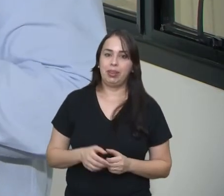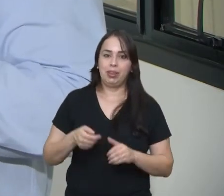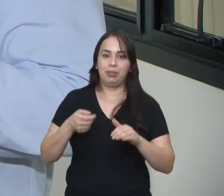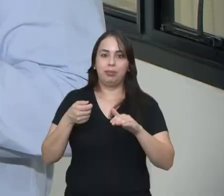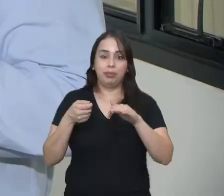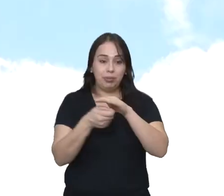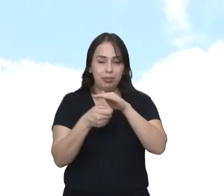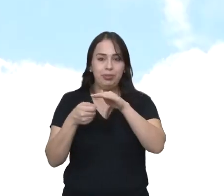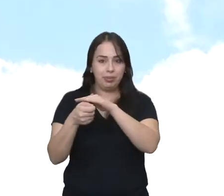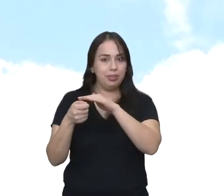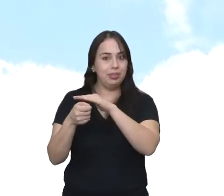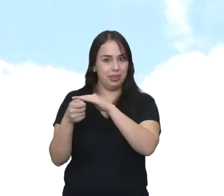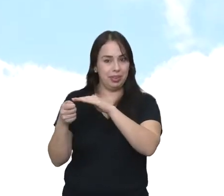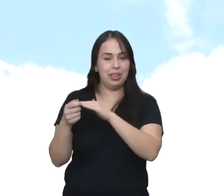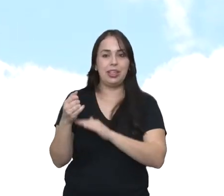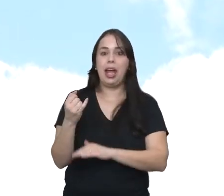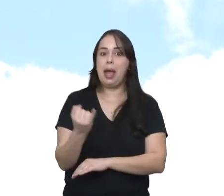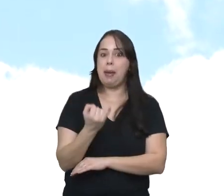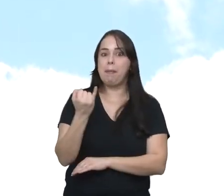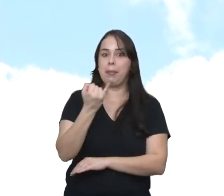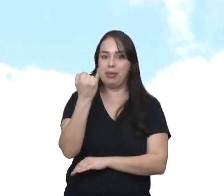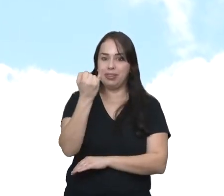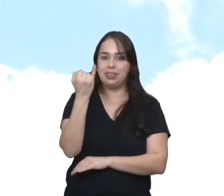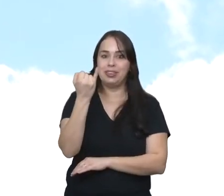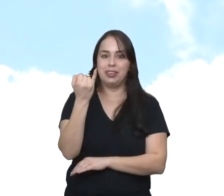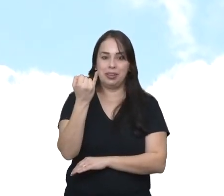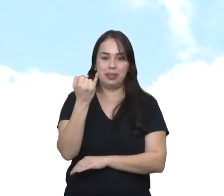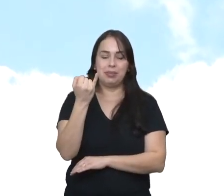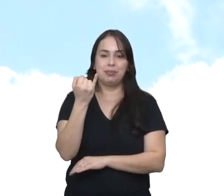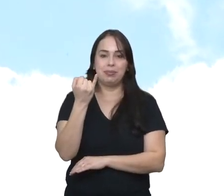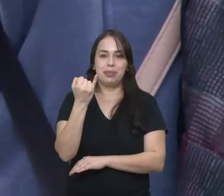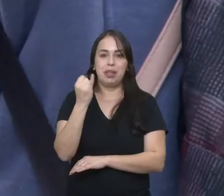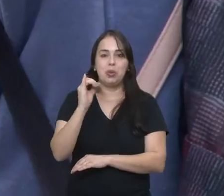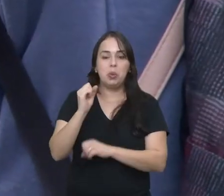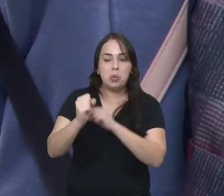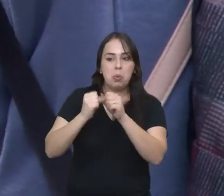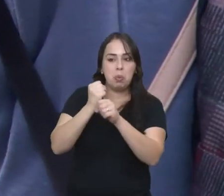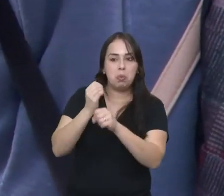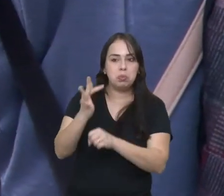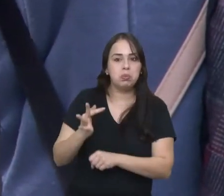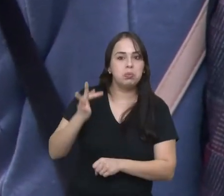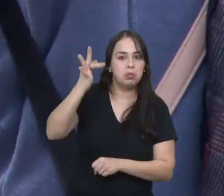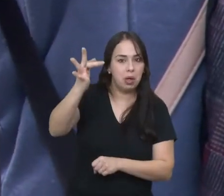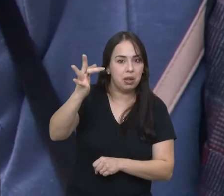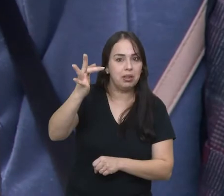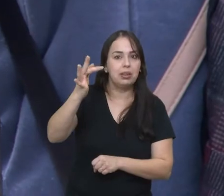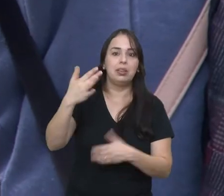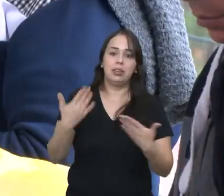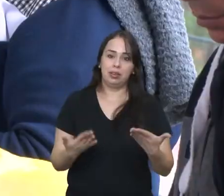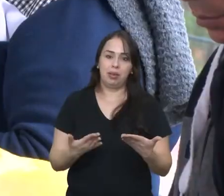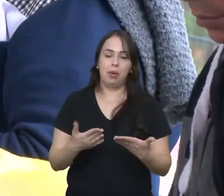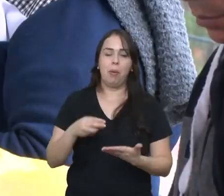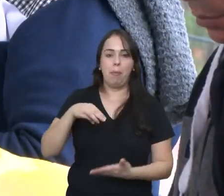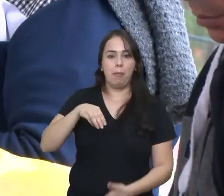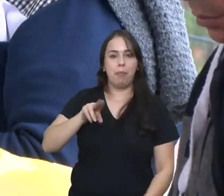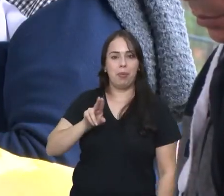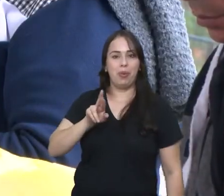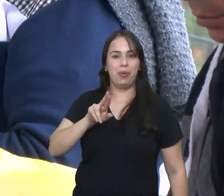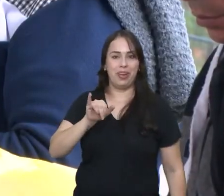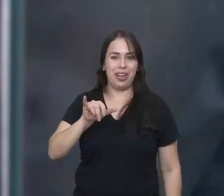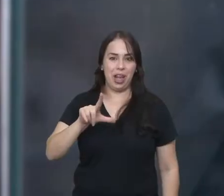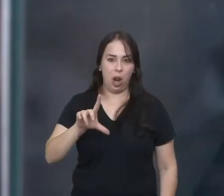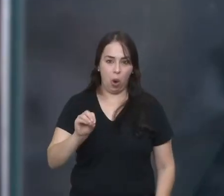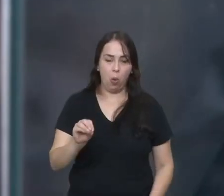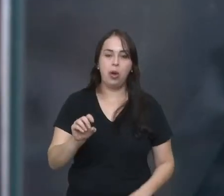durante a pandemia. E o investimento em internet é algo que deve ser encarado com uma importância cada vez maior nos próximos